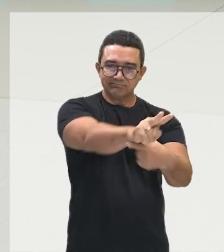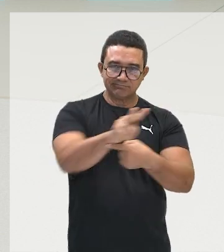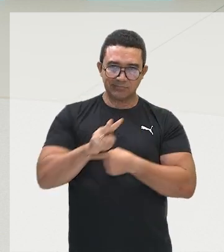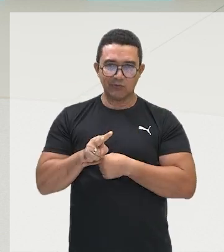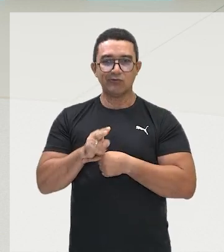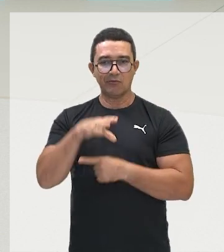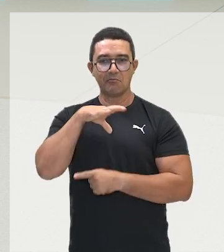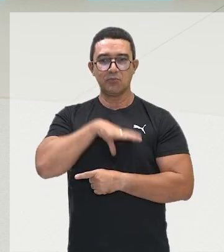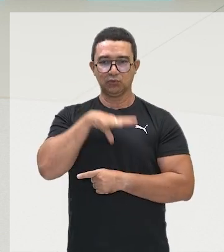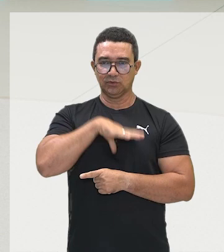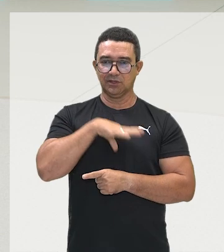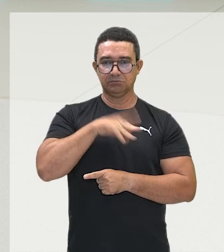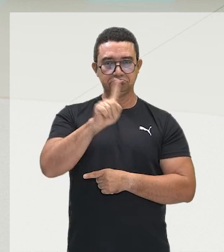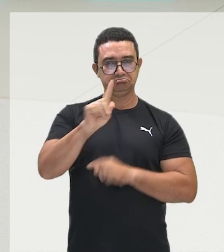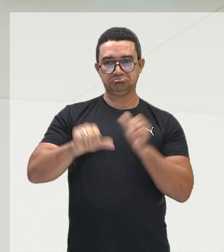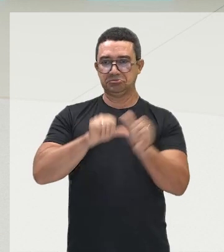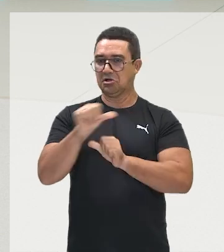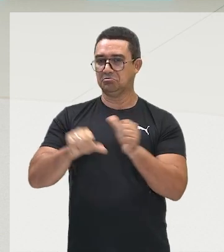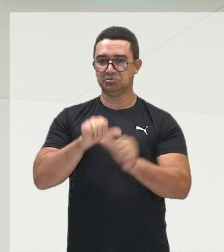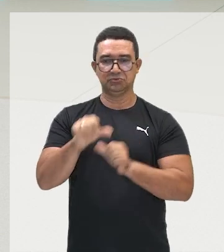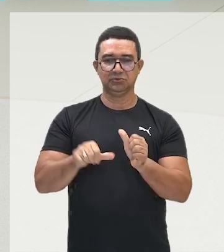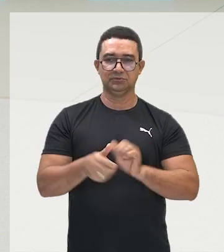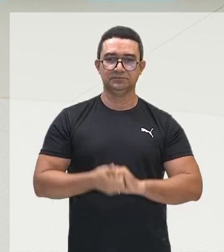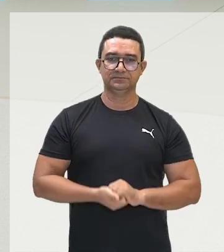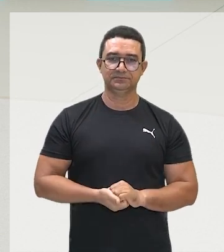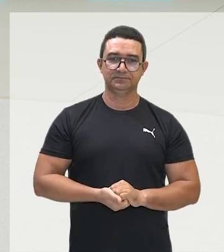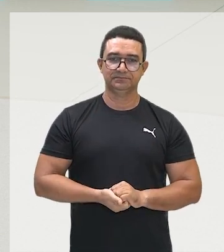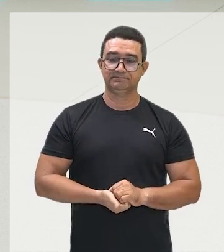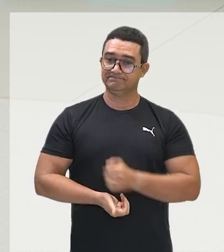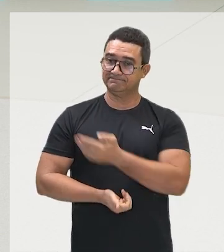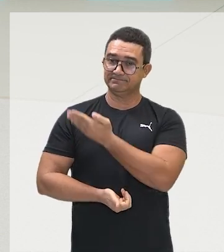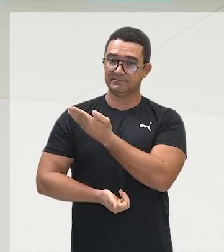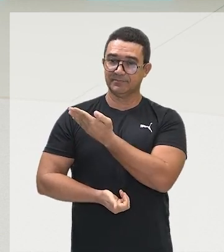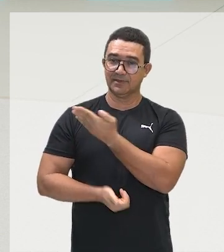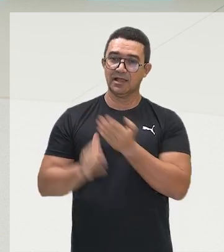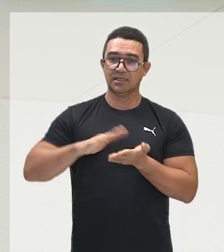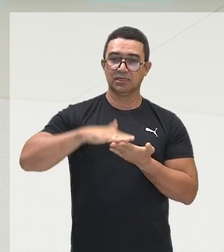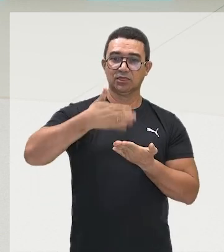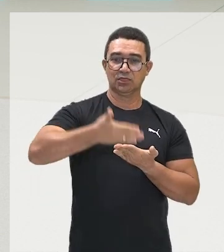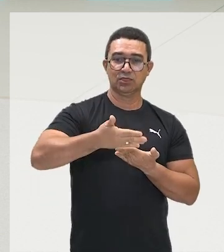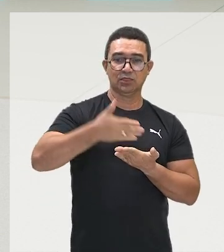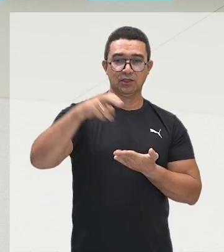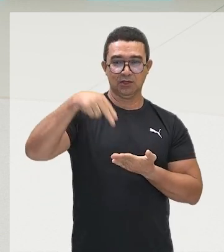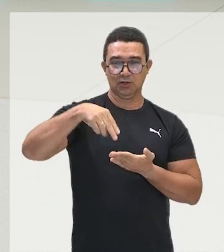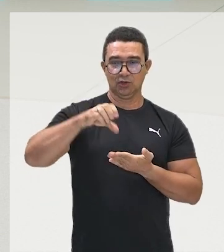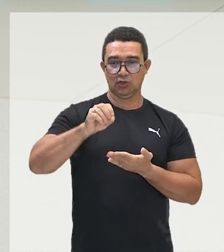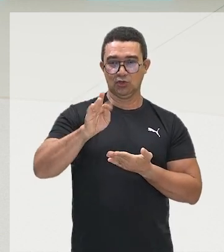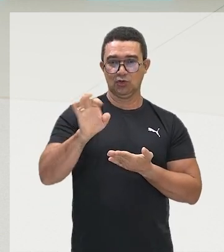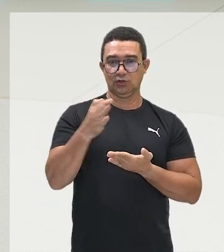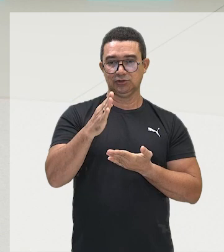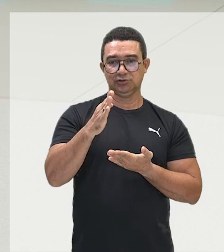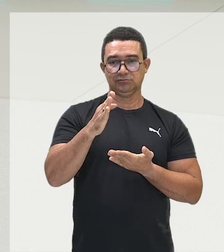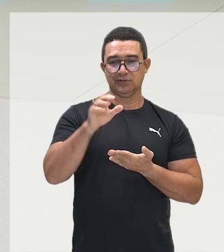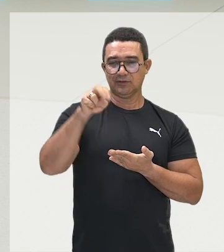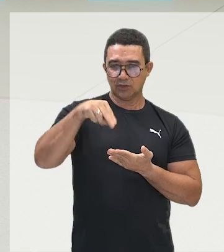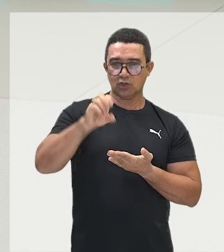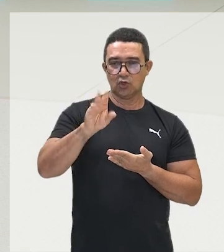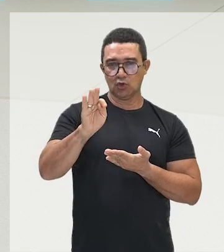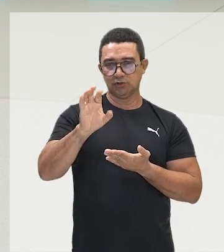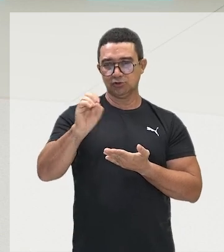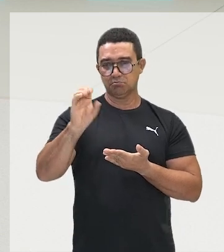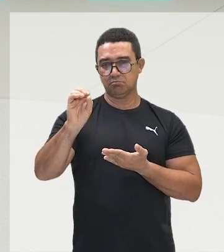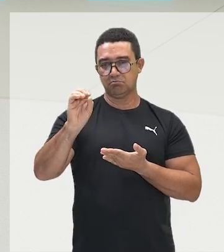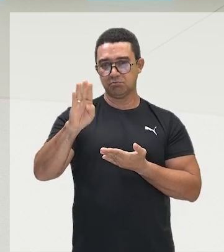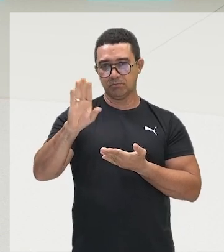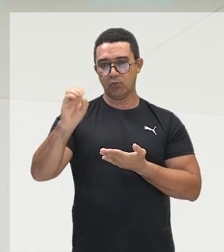e não sofreu alteração. Notebook também, né? Nesse caso aqui é caderno de anotação e tal. Nós também